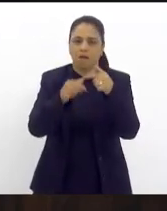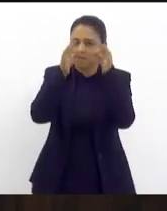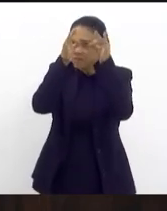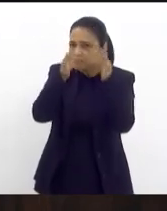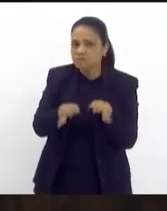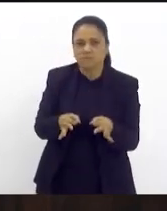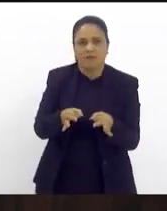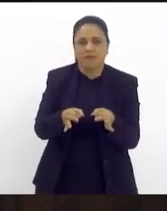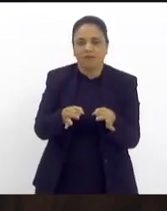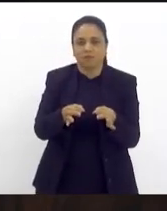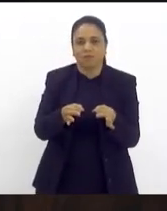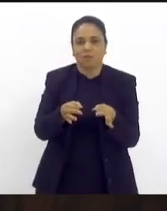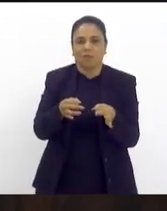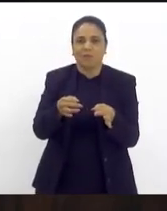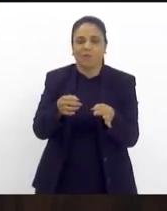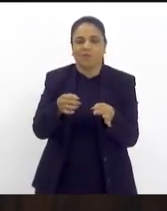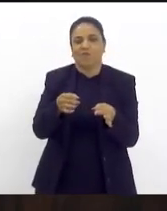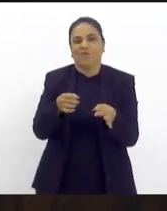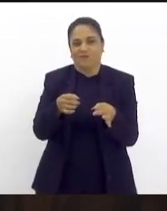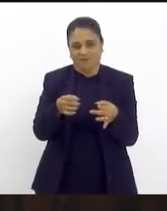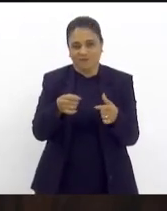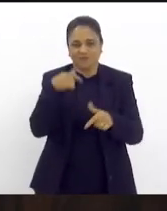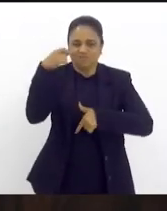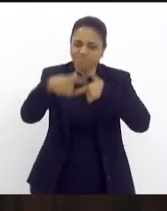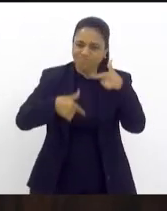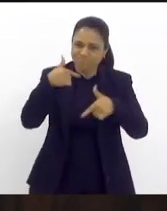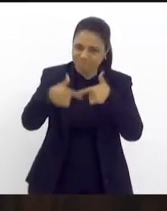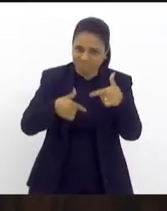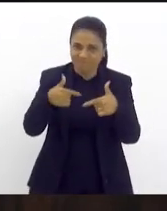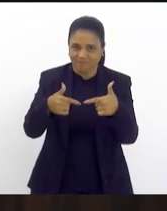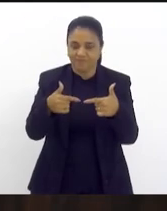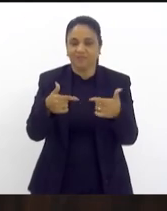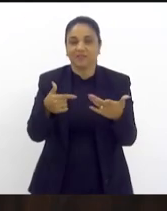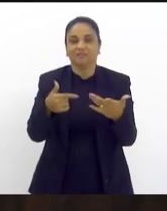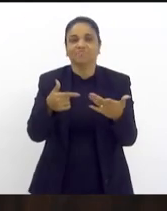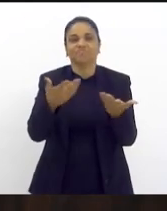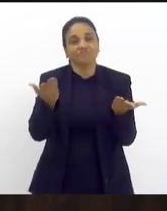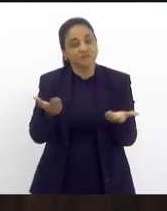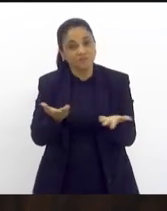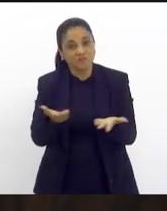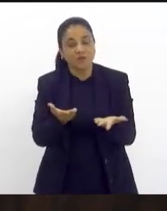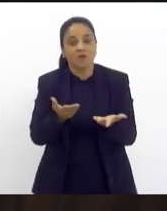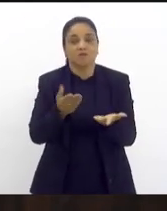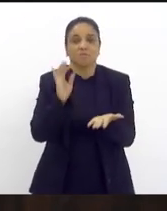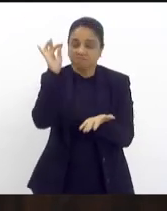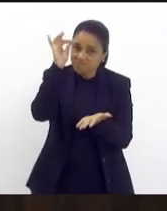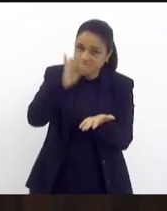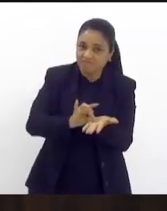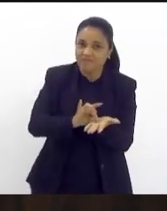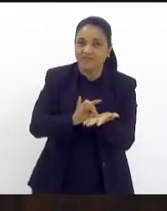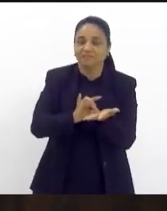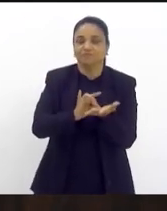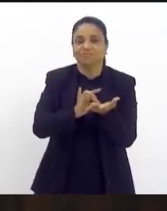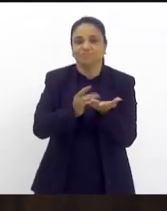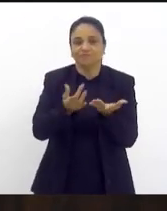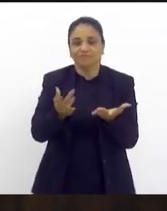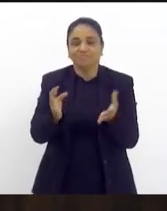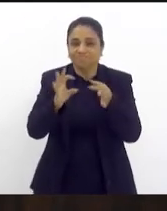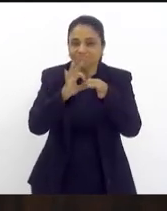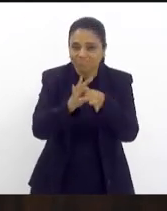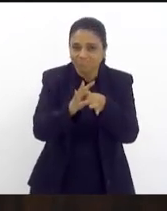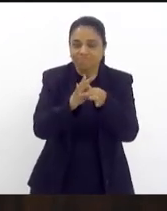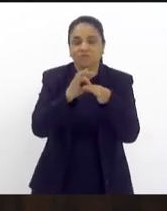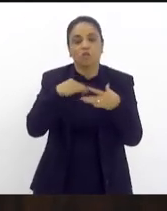com quem desempenha suas atribuições. Todavia, é uma forma de reafirmar, reiterar o